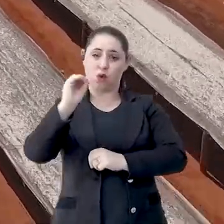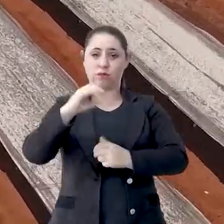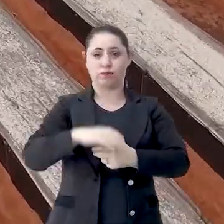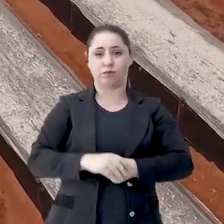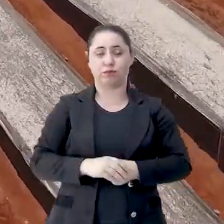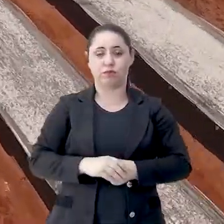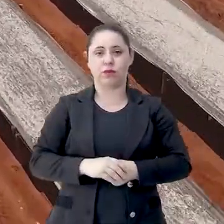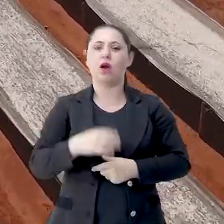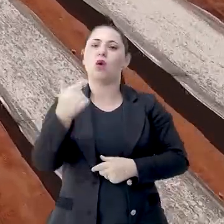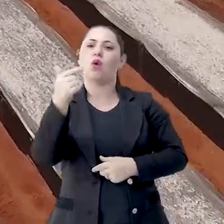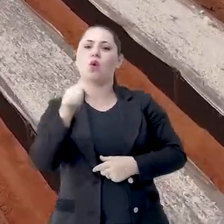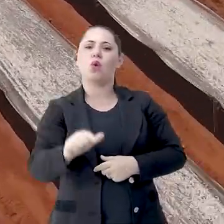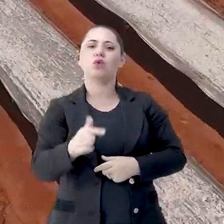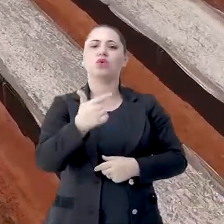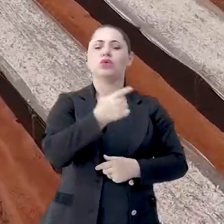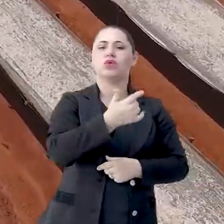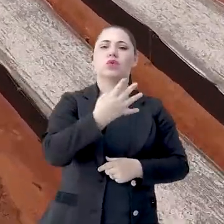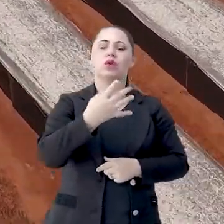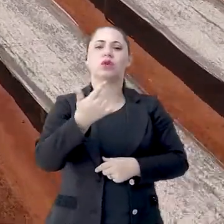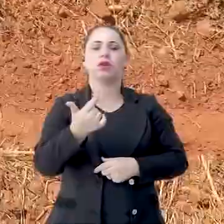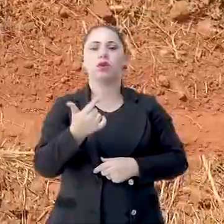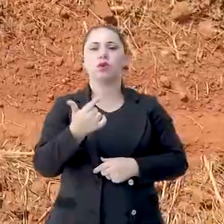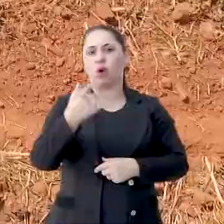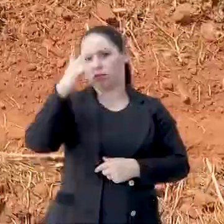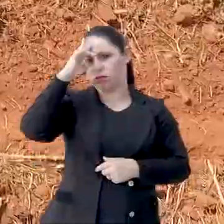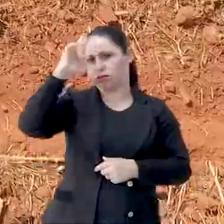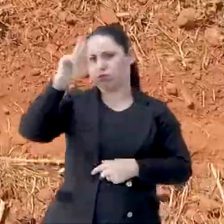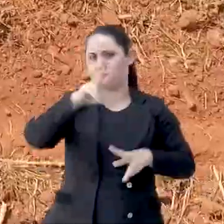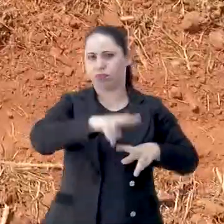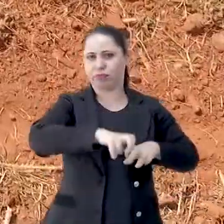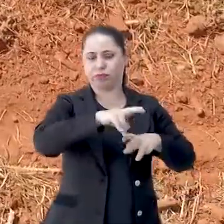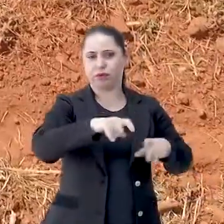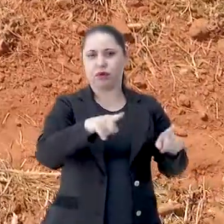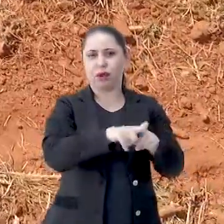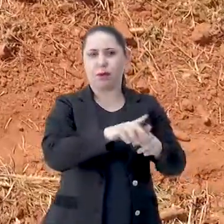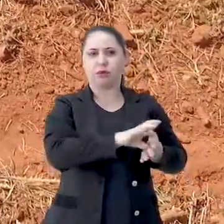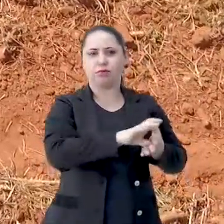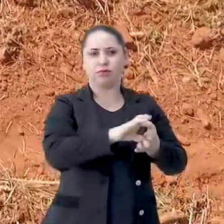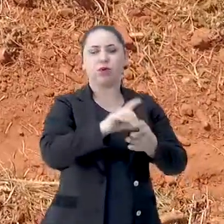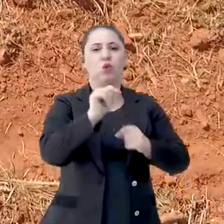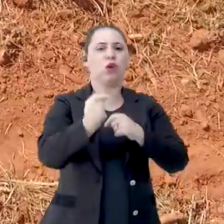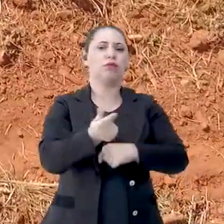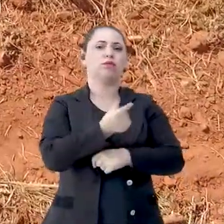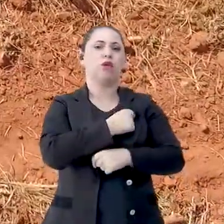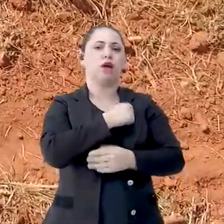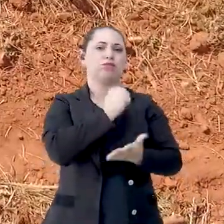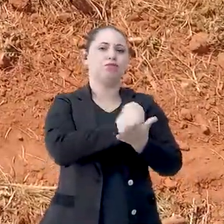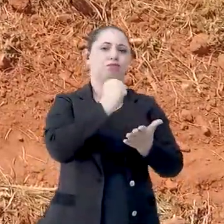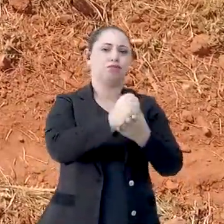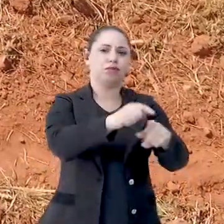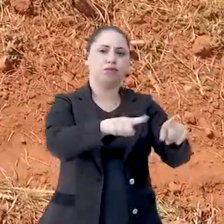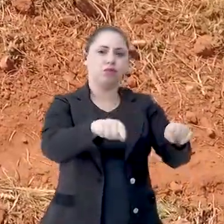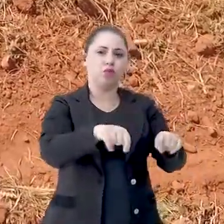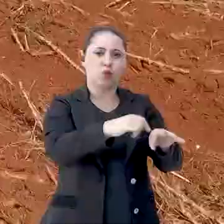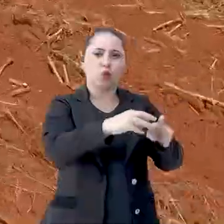do Centro-Oeste, o FCO. Outros 242